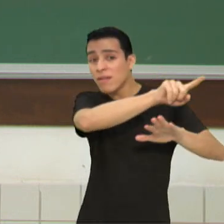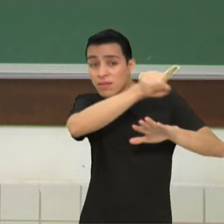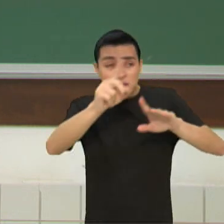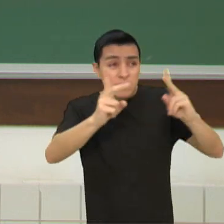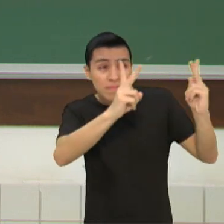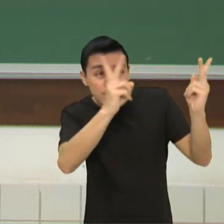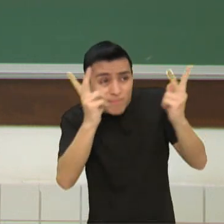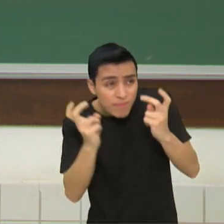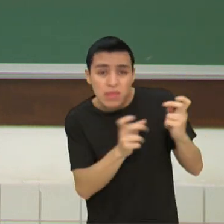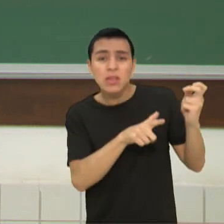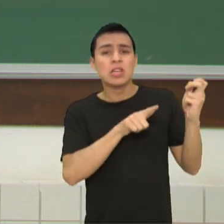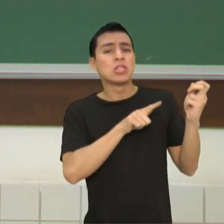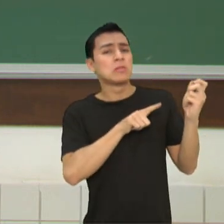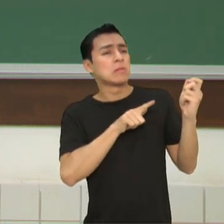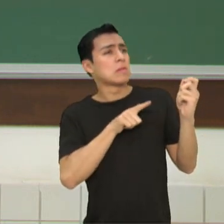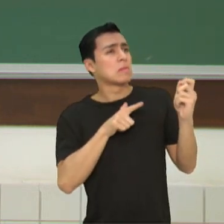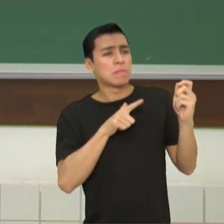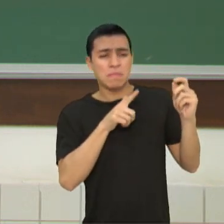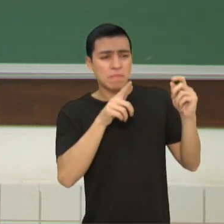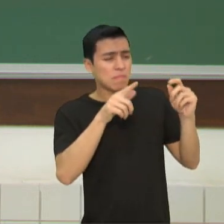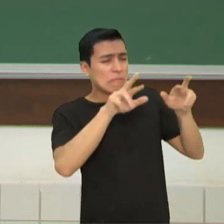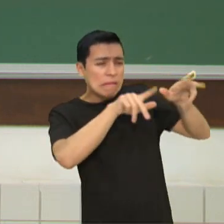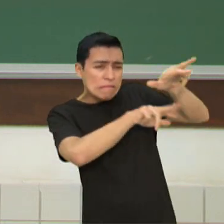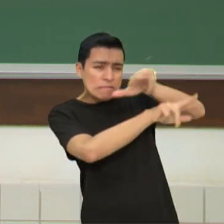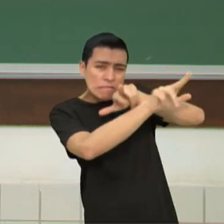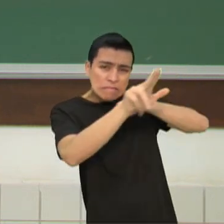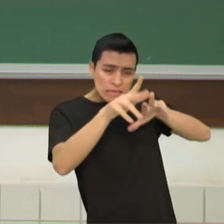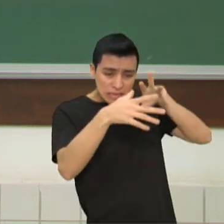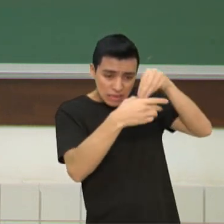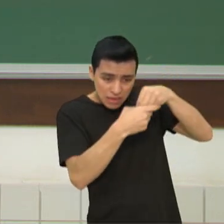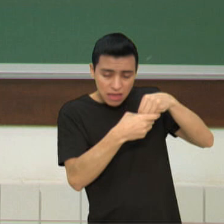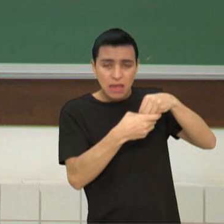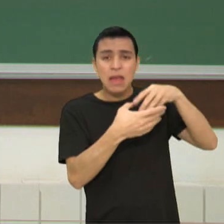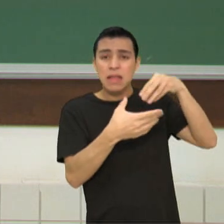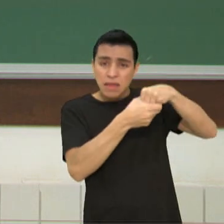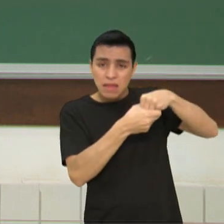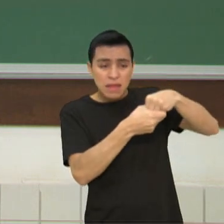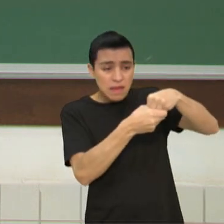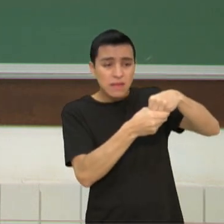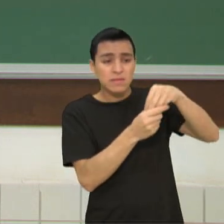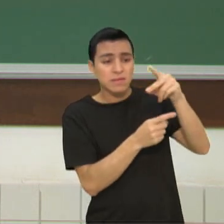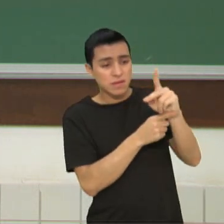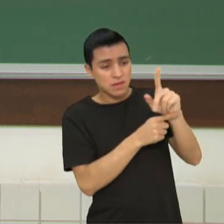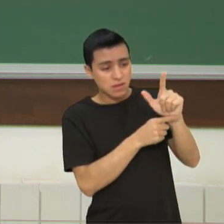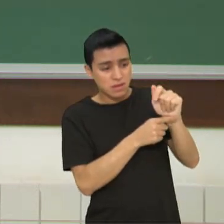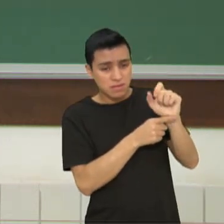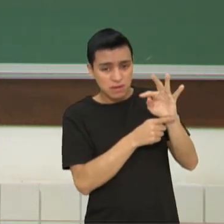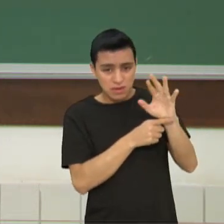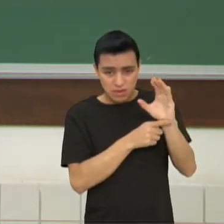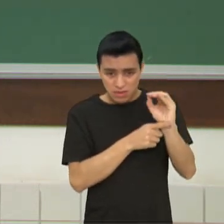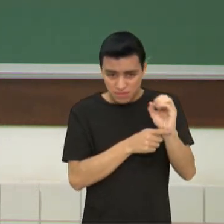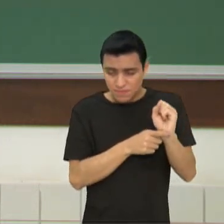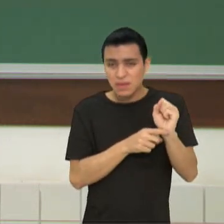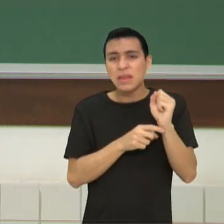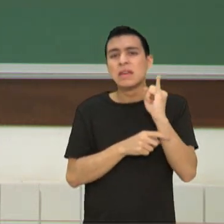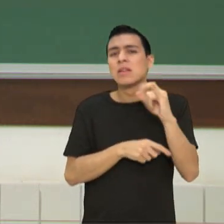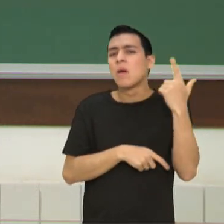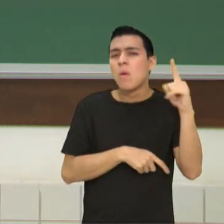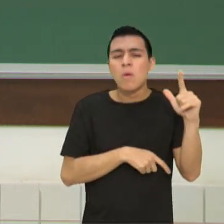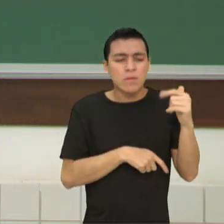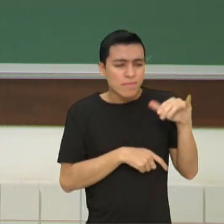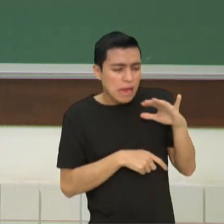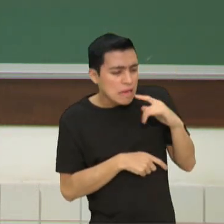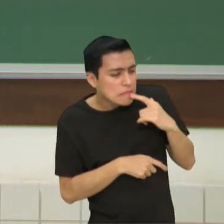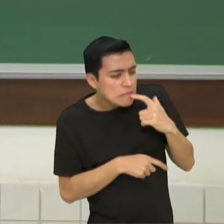tem muitas substâncias diferentes que podem estar dentro de um plasto. E que se for um carotenoide, os pigmentos